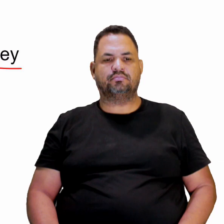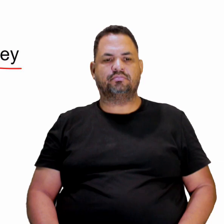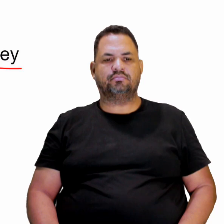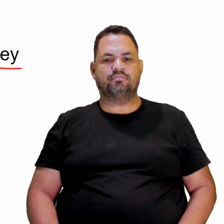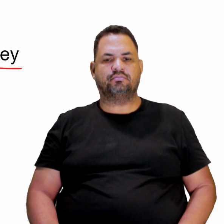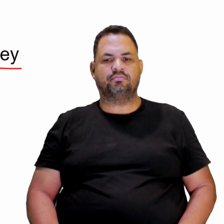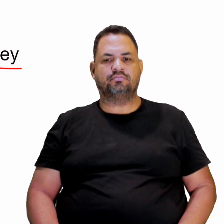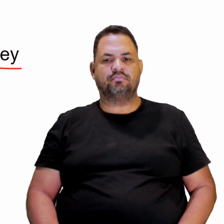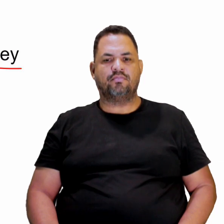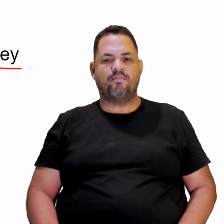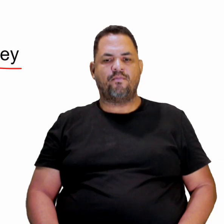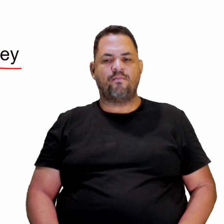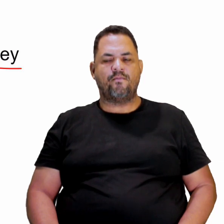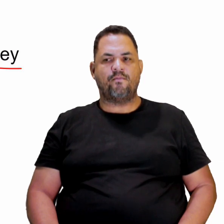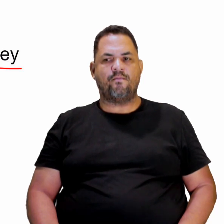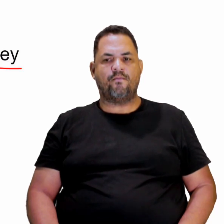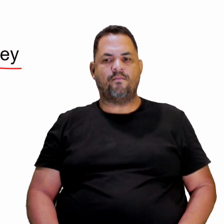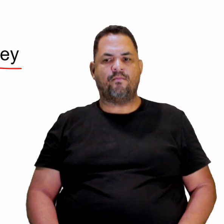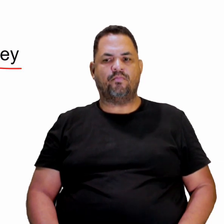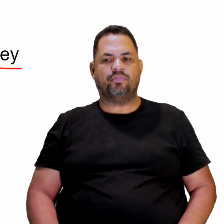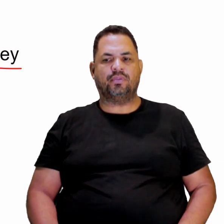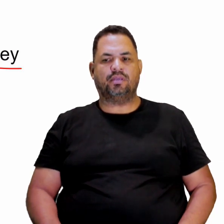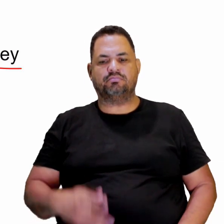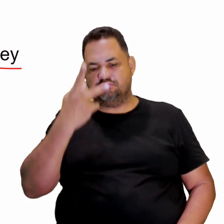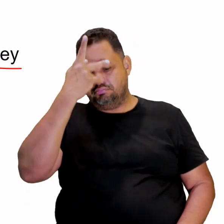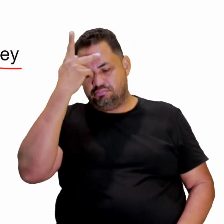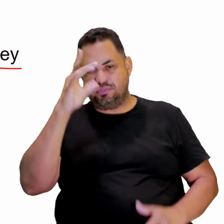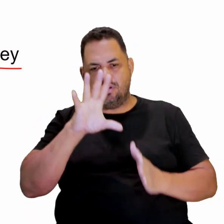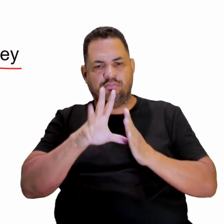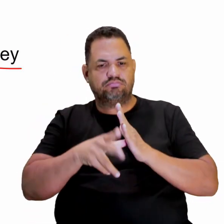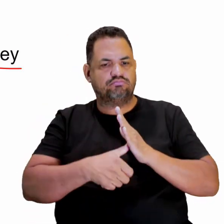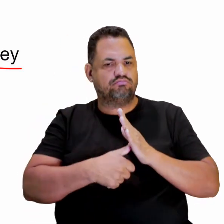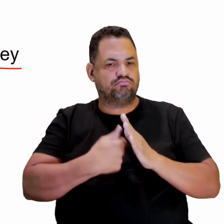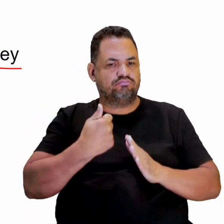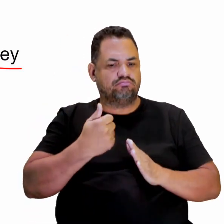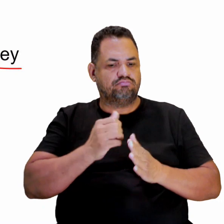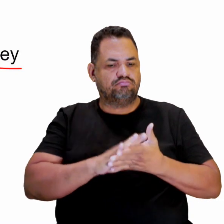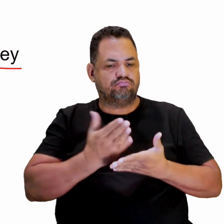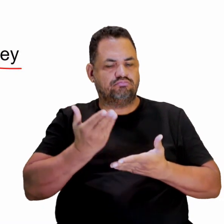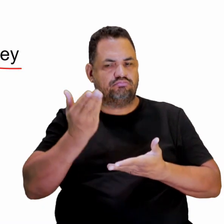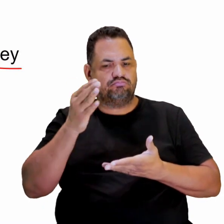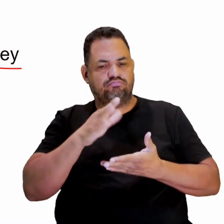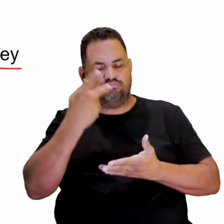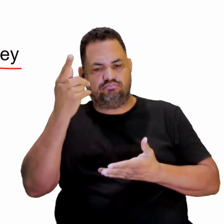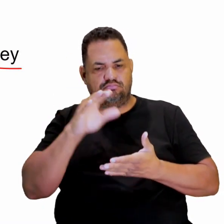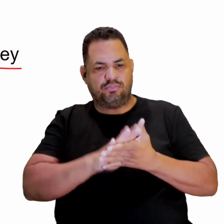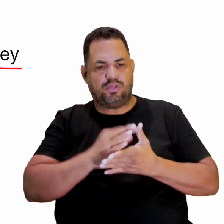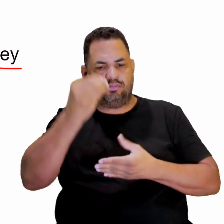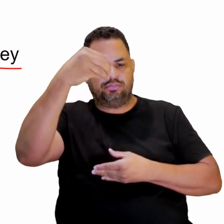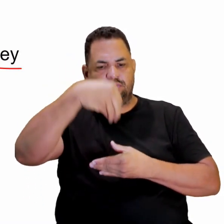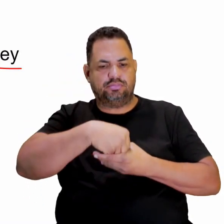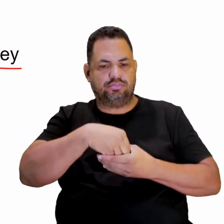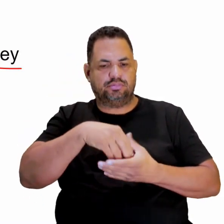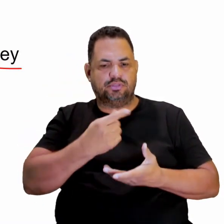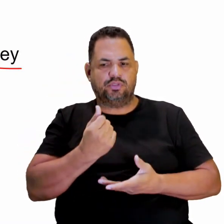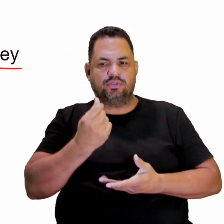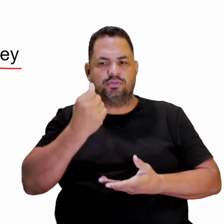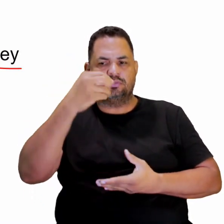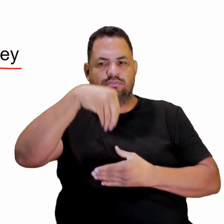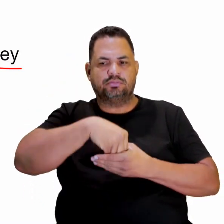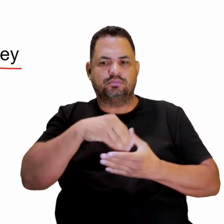a ver aqui com ladrões que colocaram dinheiro na tal sacola ou na